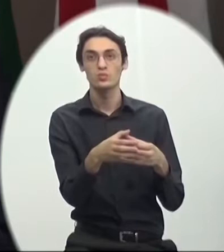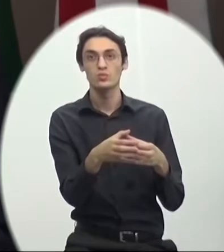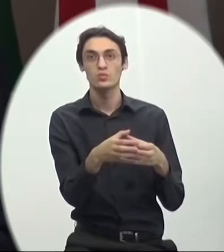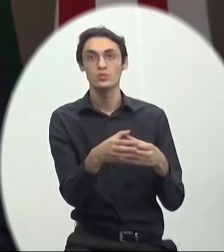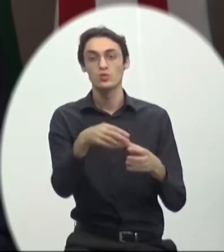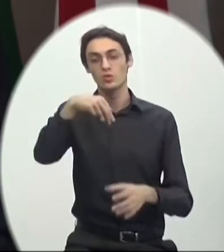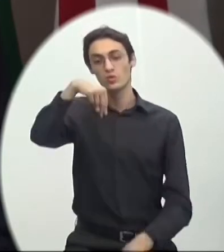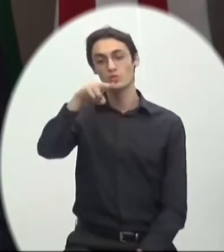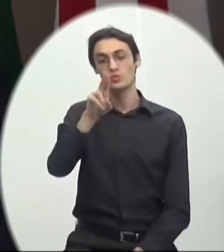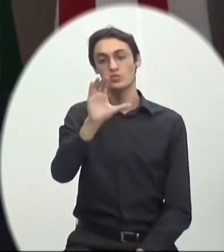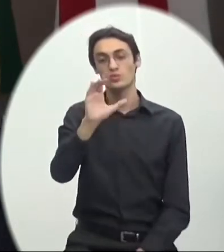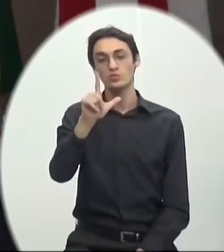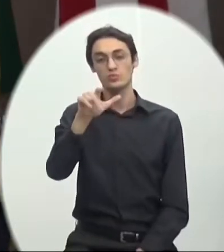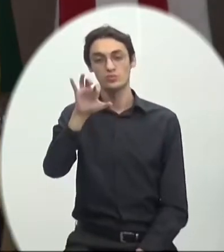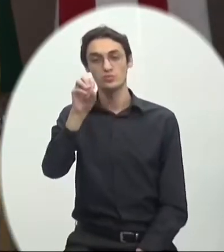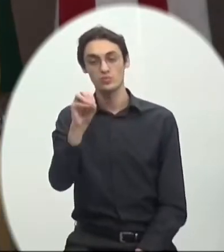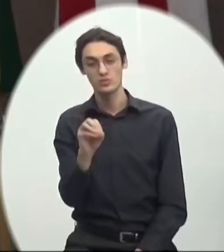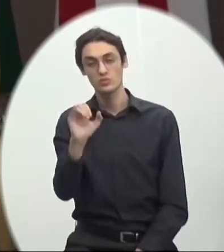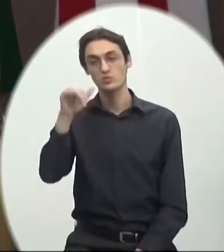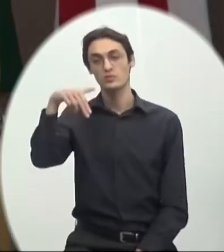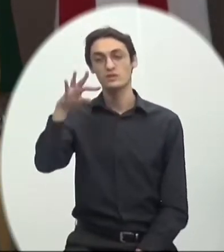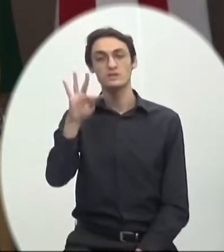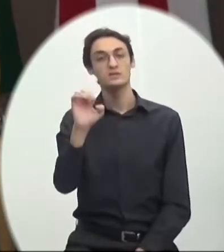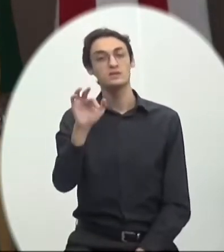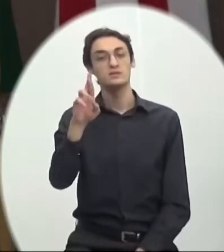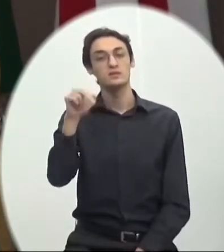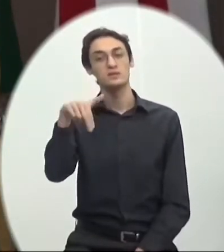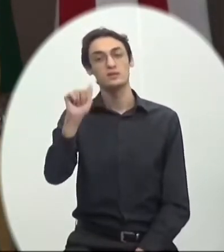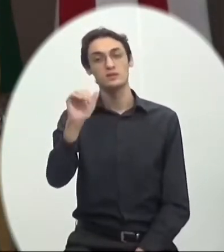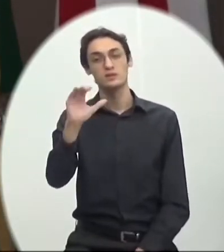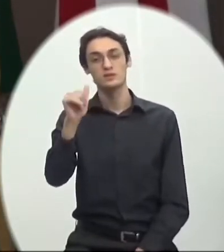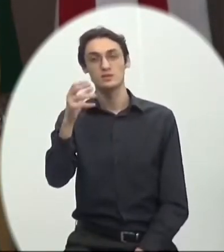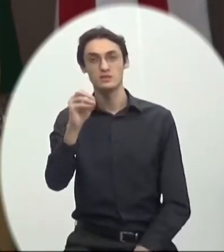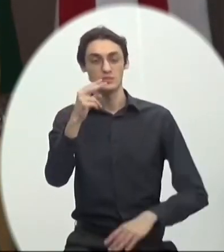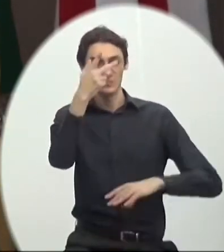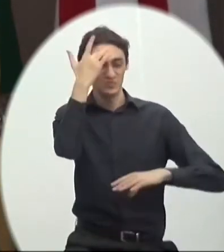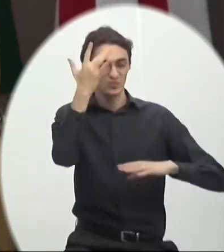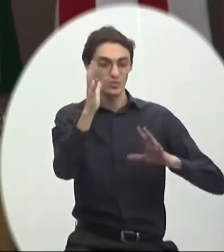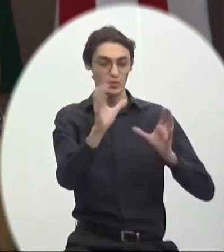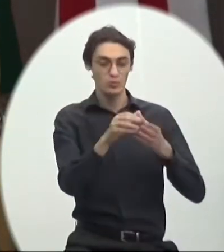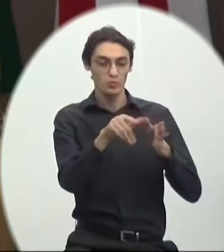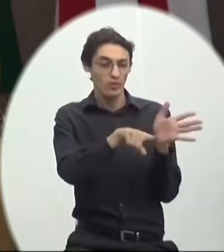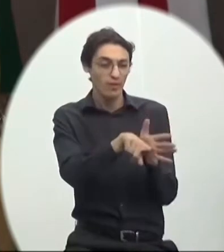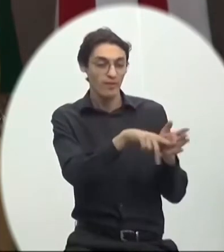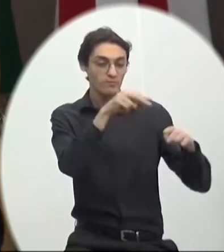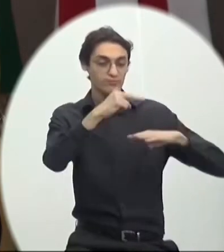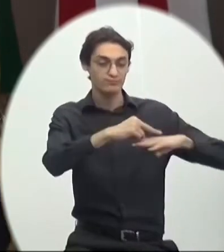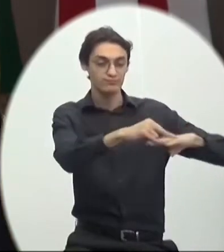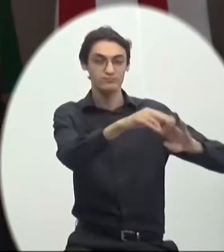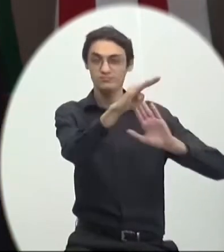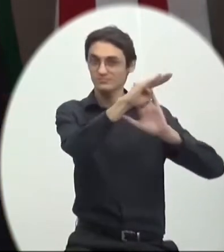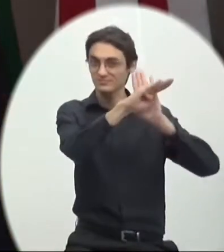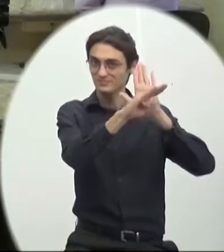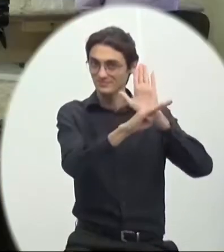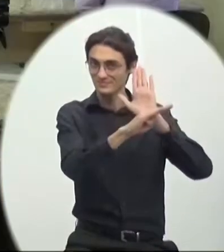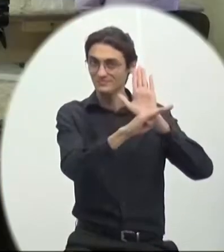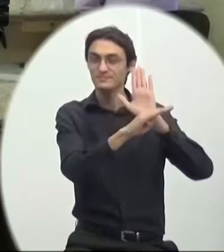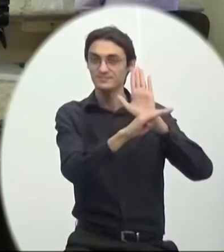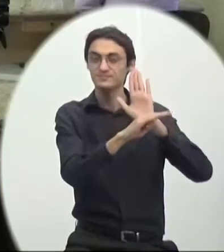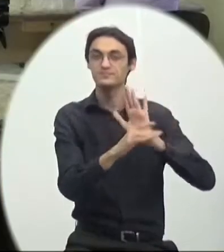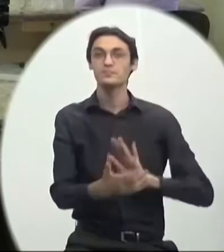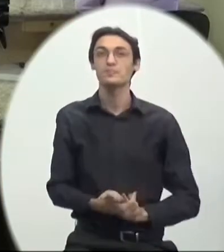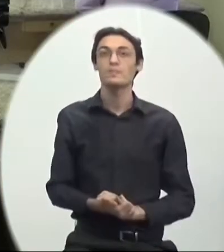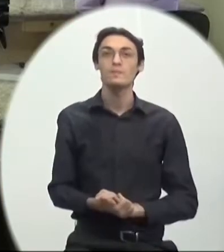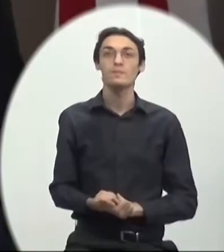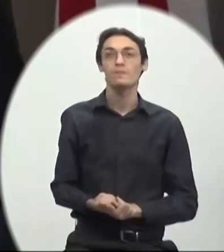Regulação, quando se encaminha um leito, a solicitação de um leito aos outros hospitais de Santa